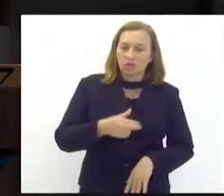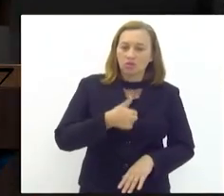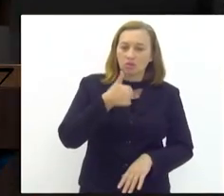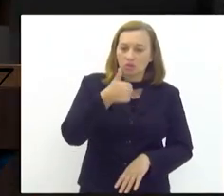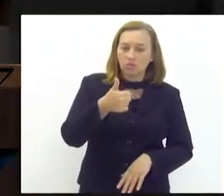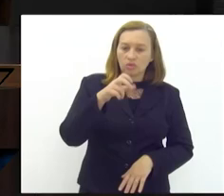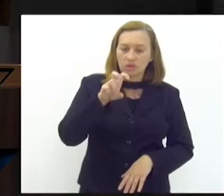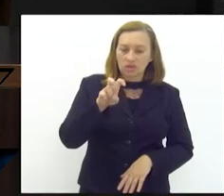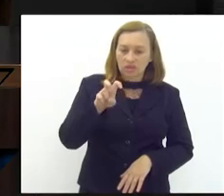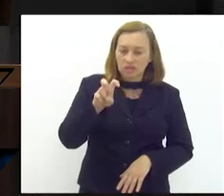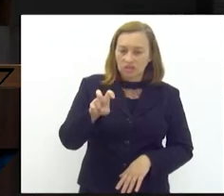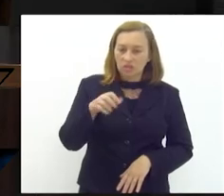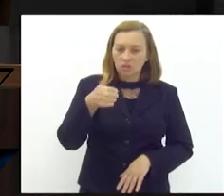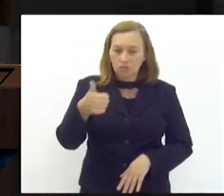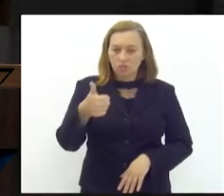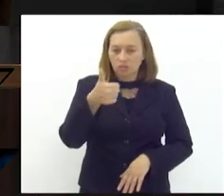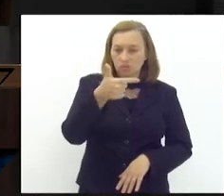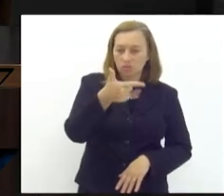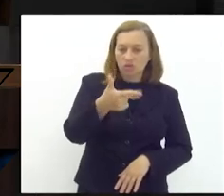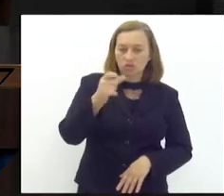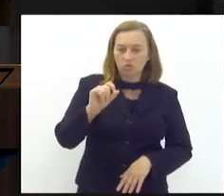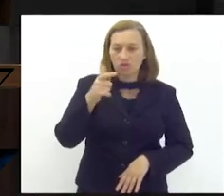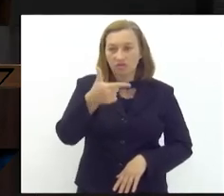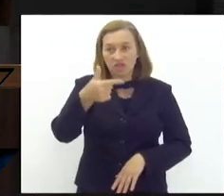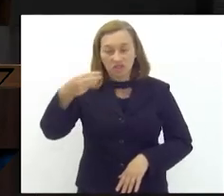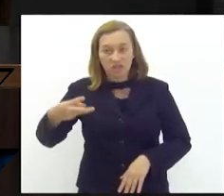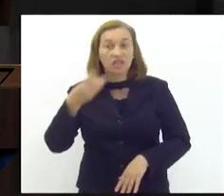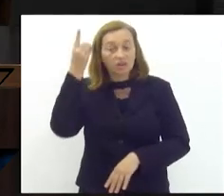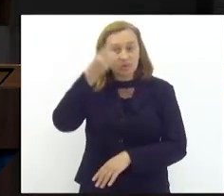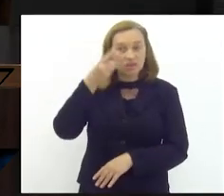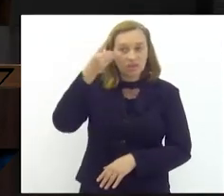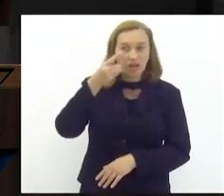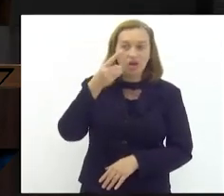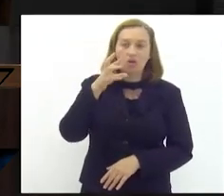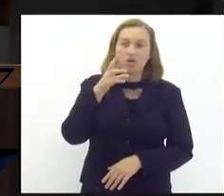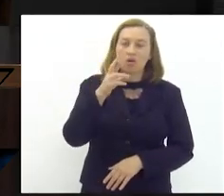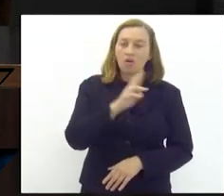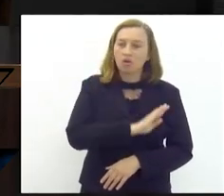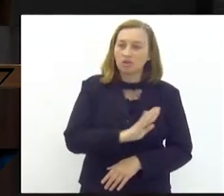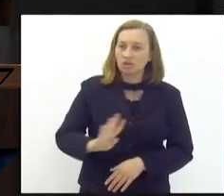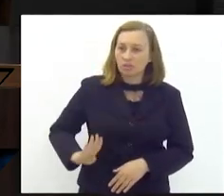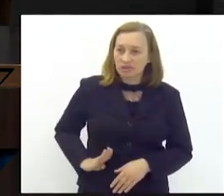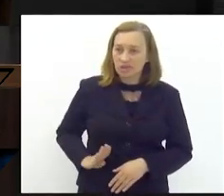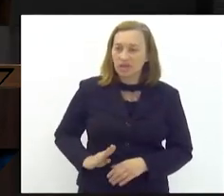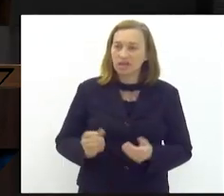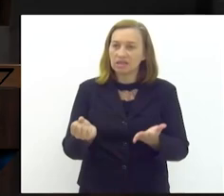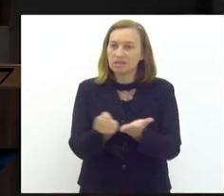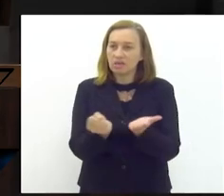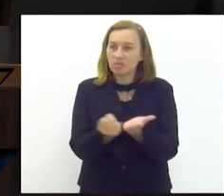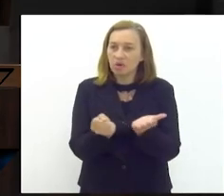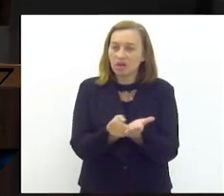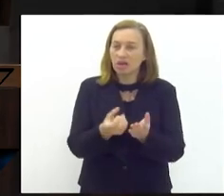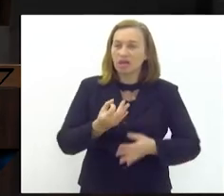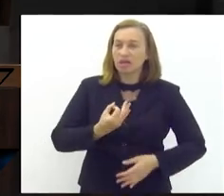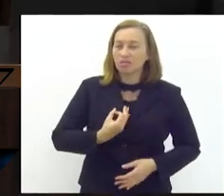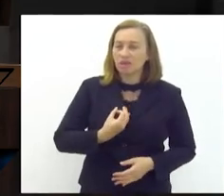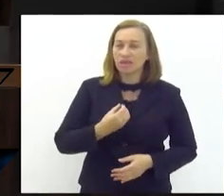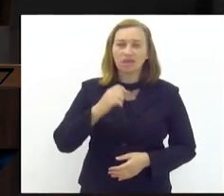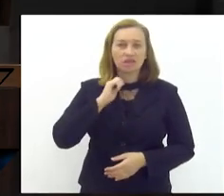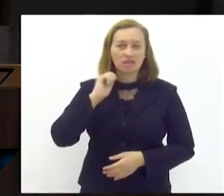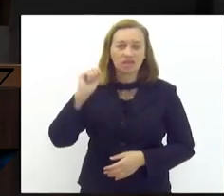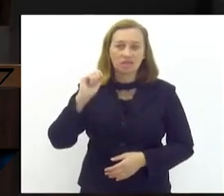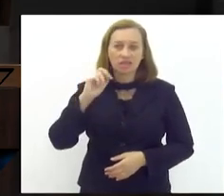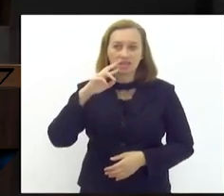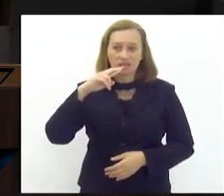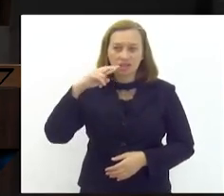151 2023 de autoria dos deputados Rodrigo Bacelar e Samuel Malafaia que concede a medalha Tiradentes